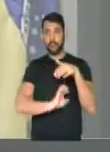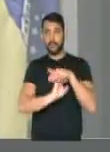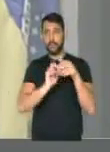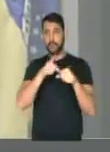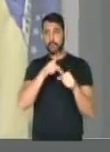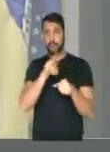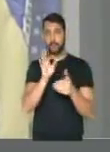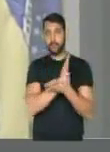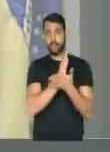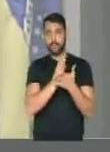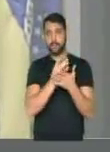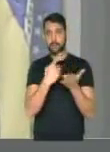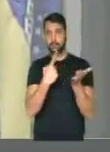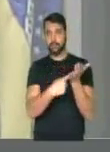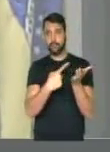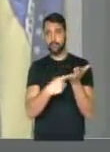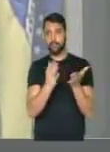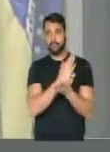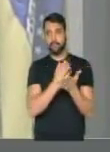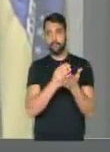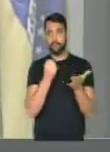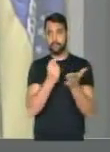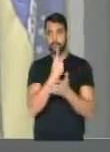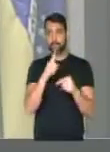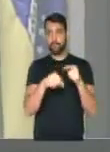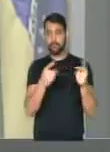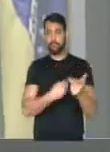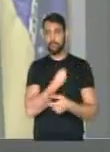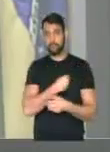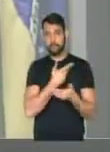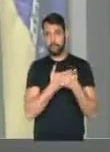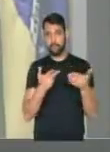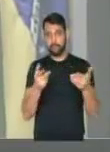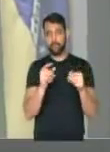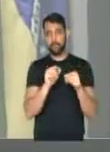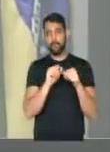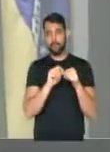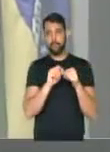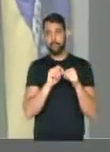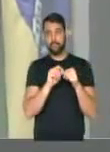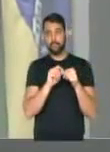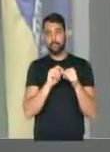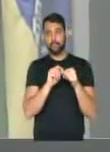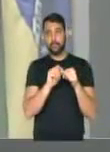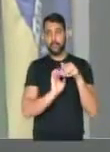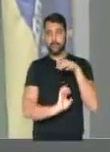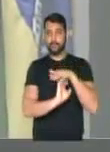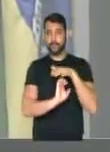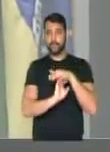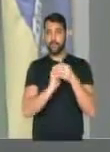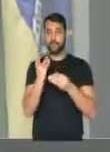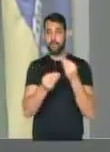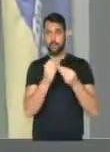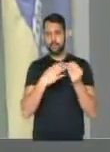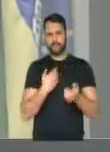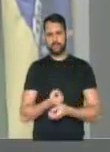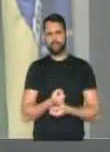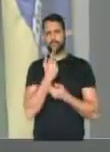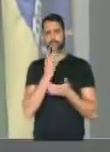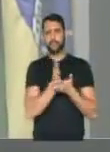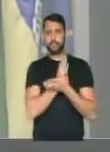Petrobras está sendo cúmplice dessa importação através destas distribuidoras, de forma muito estranha,